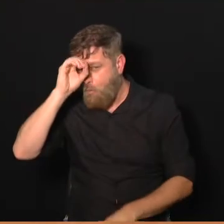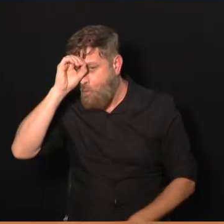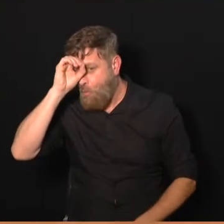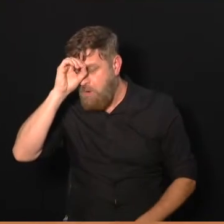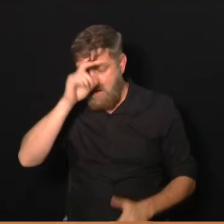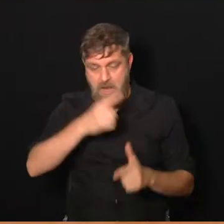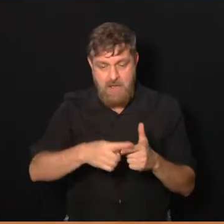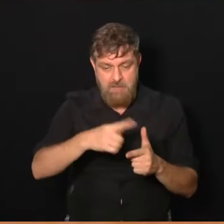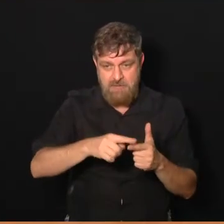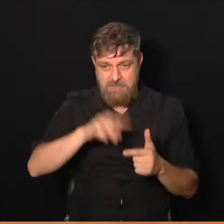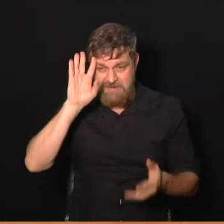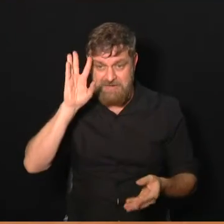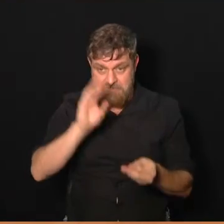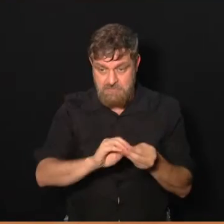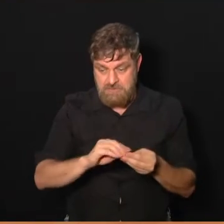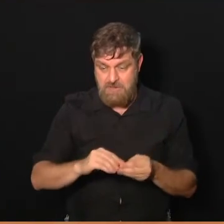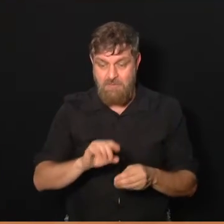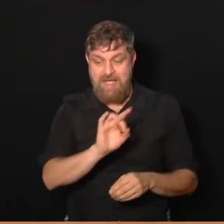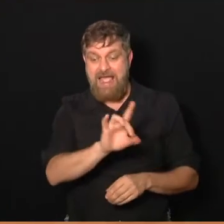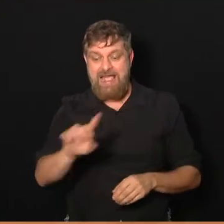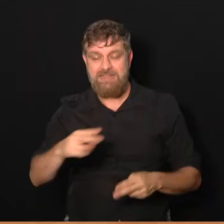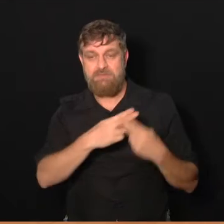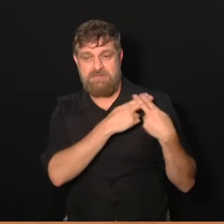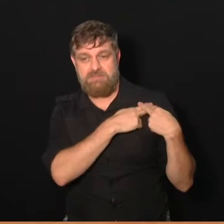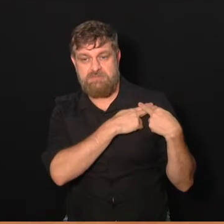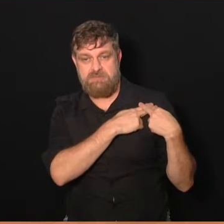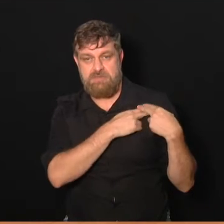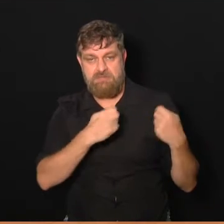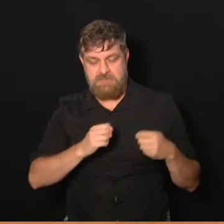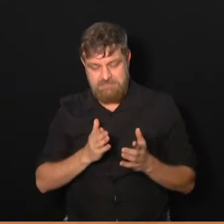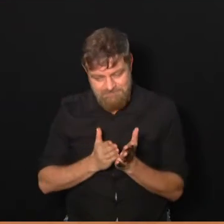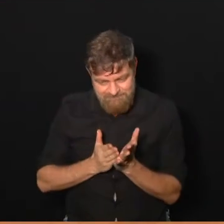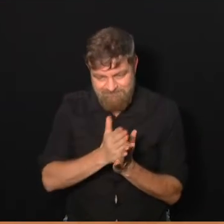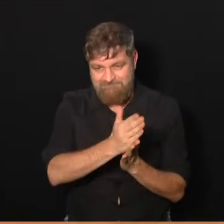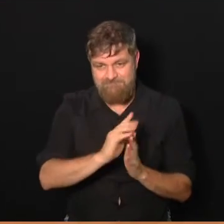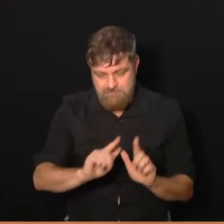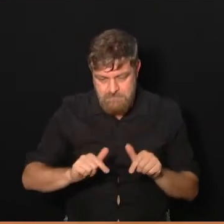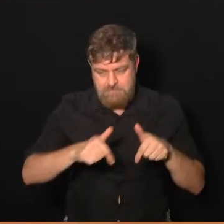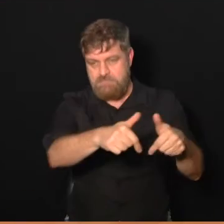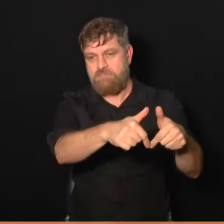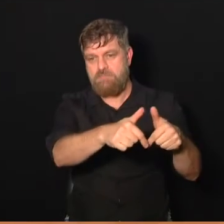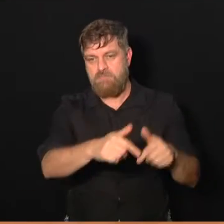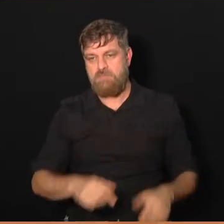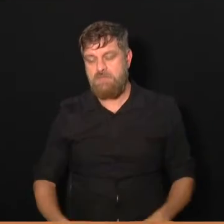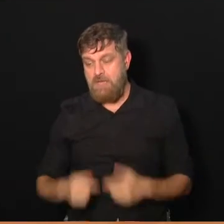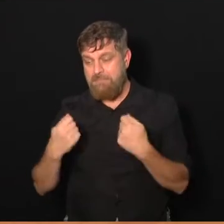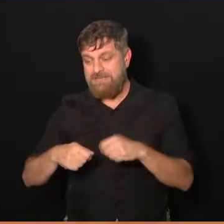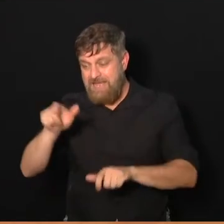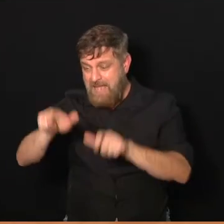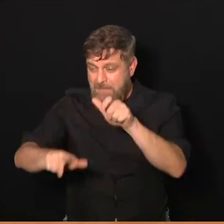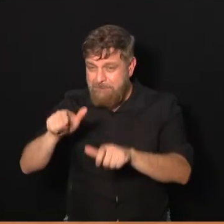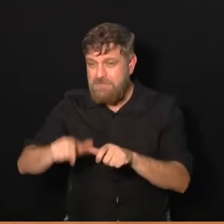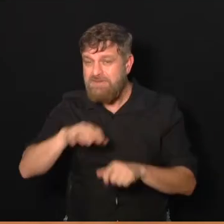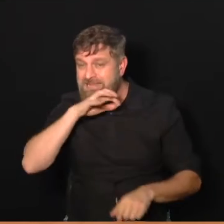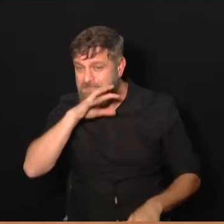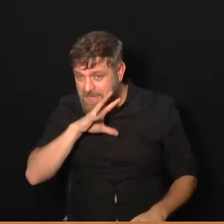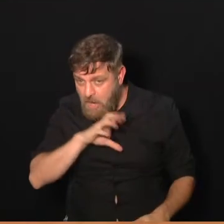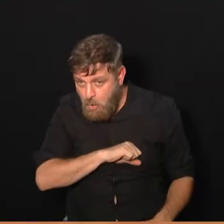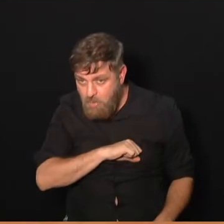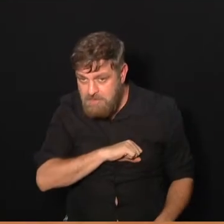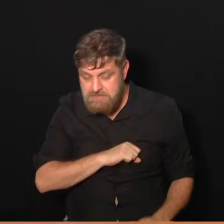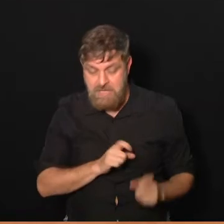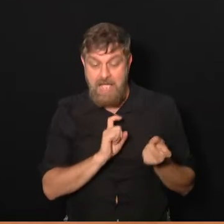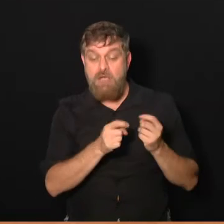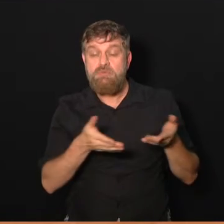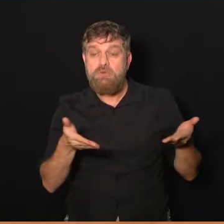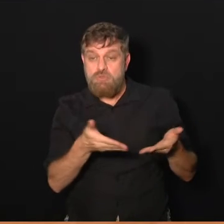e a solução está com a gente não caminha, né? Então, é necessário quem gosta, no caso específico da reunião de